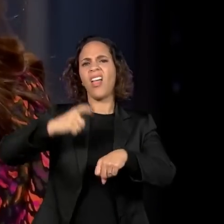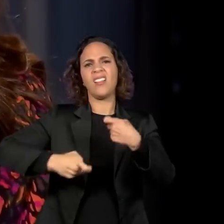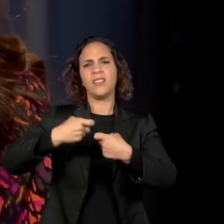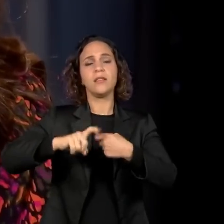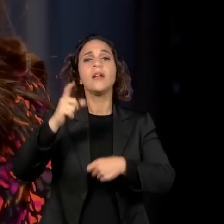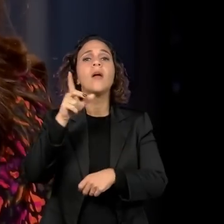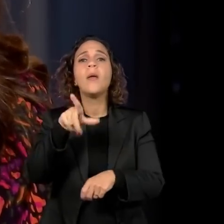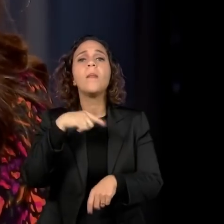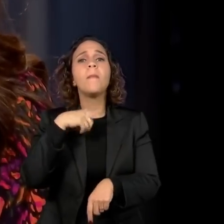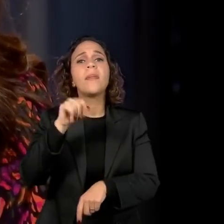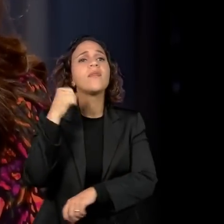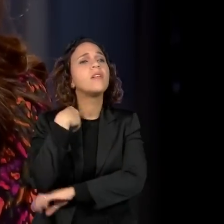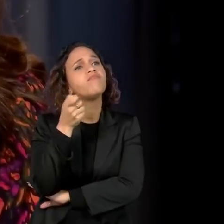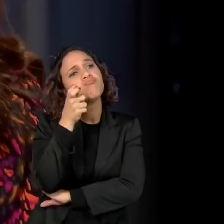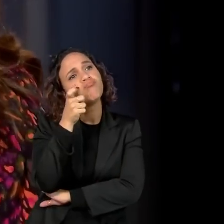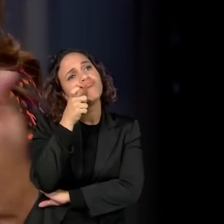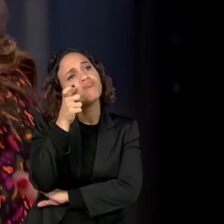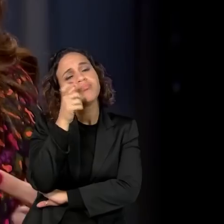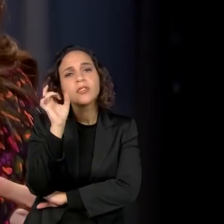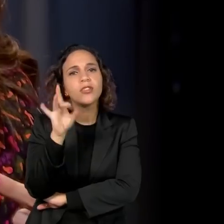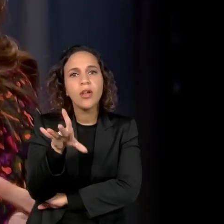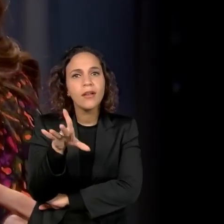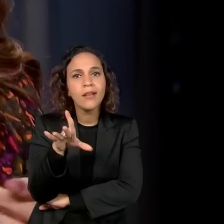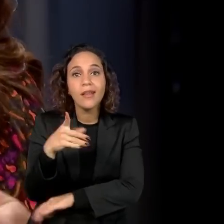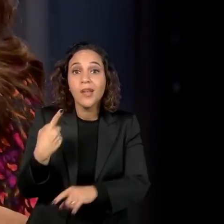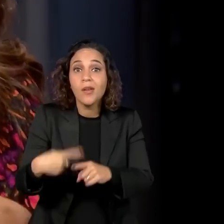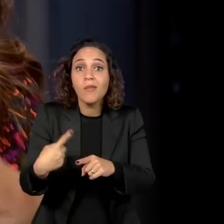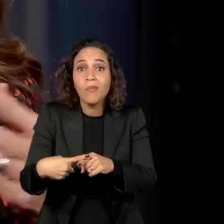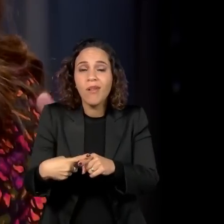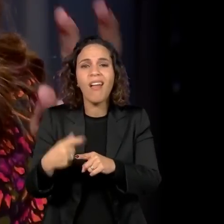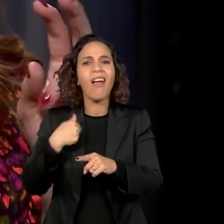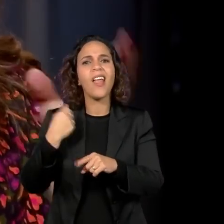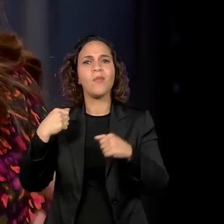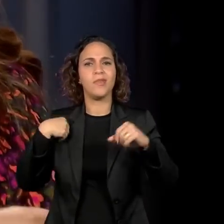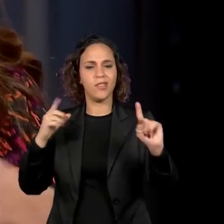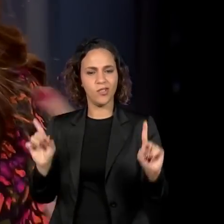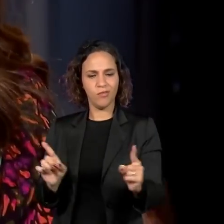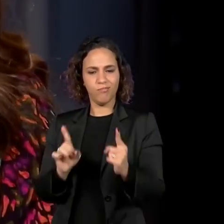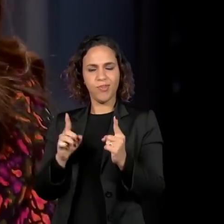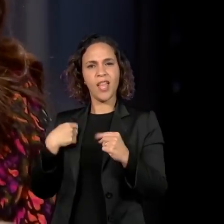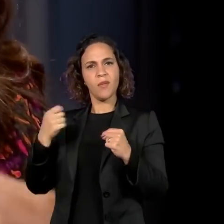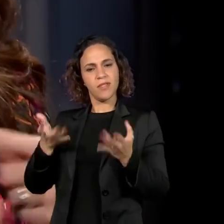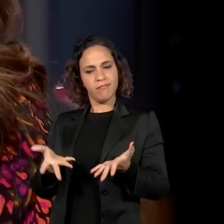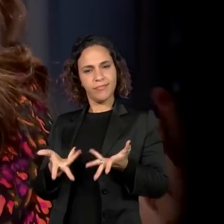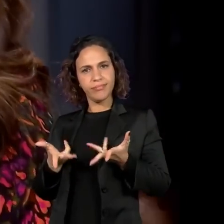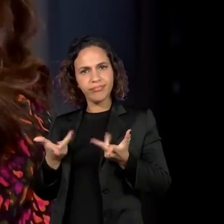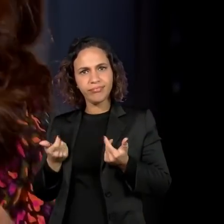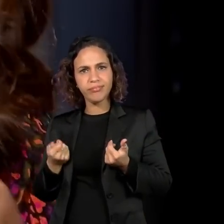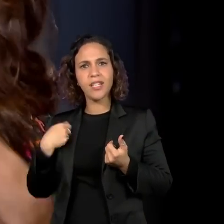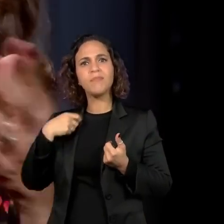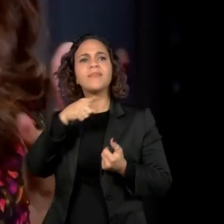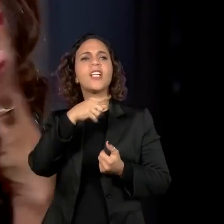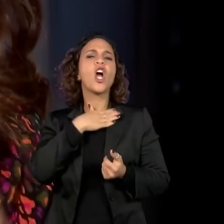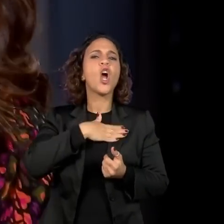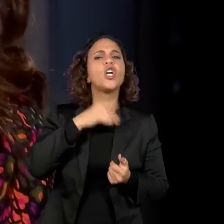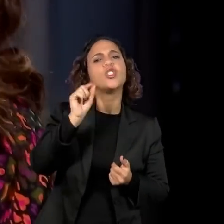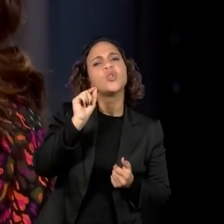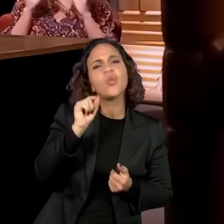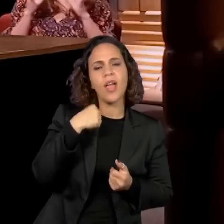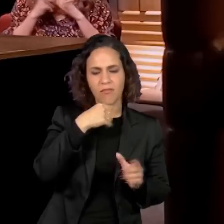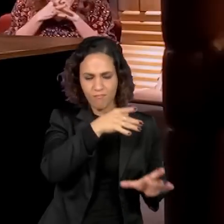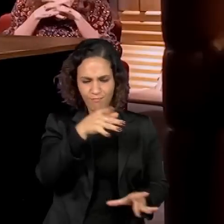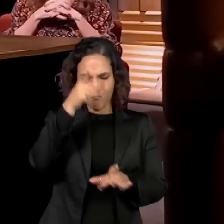vendo pornografia do que no encontro sexual, porque no encontro sexual eu tenho que performar, eu tenho que ver o que o outro gosta e aqui eu